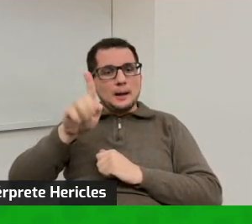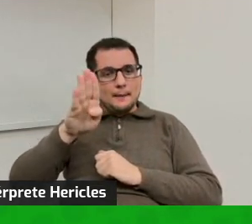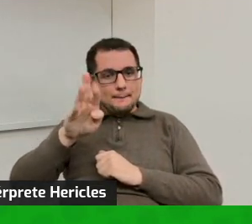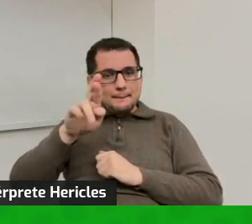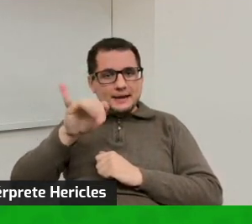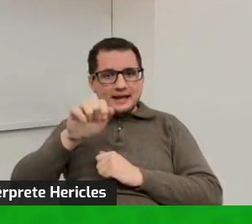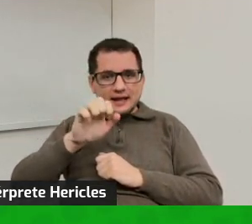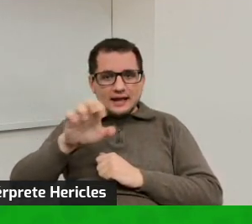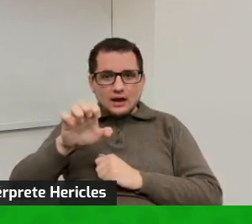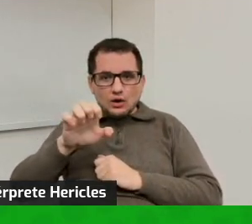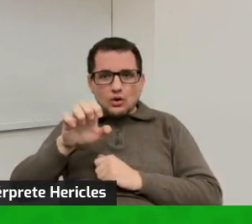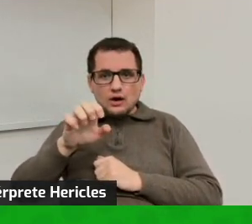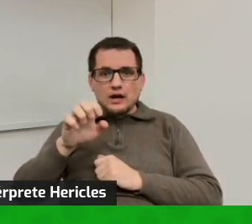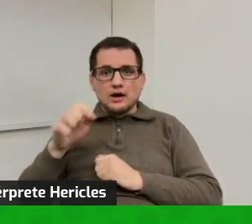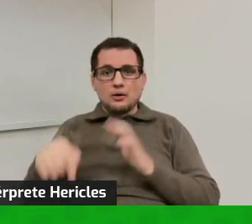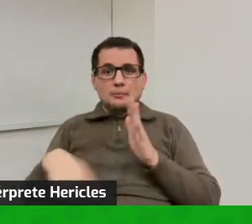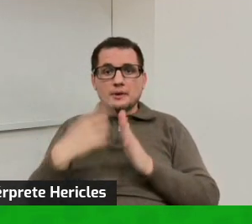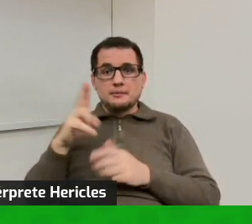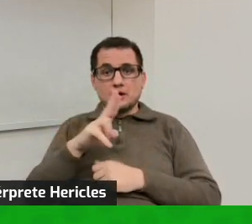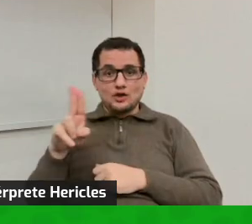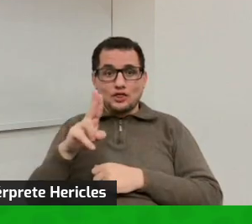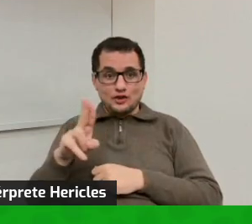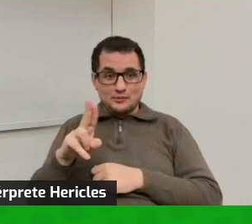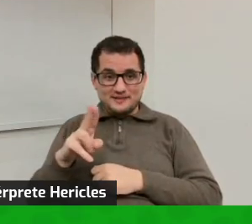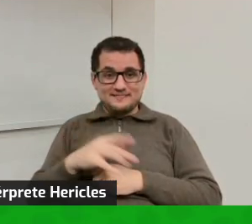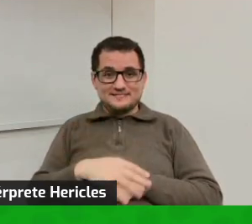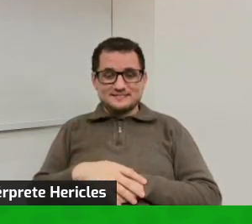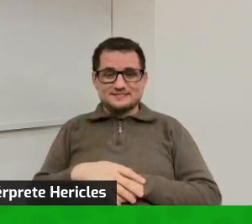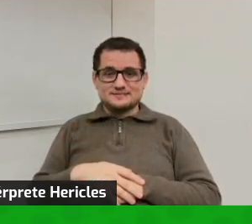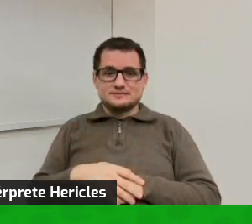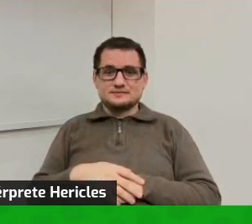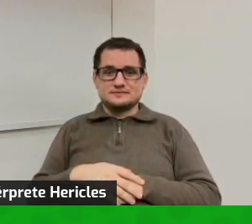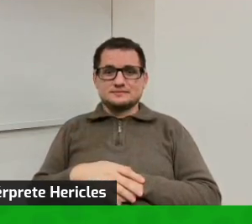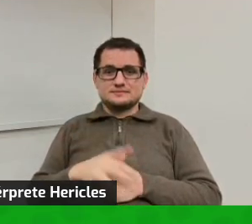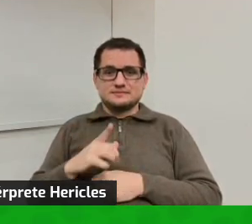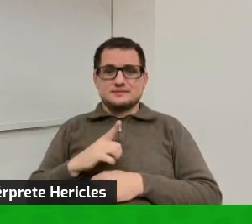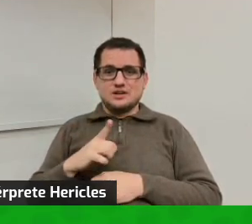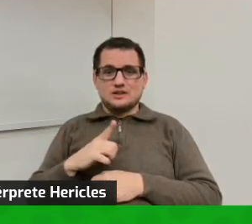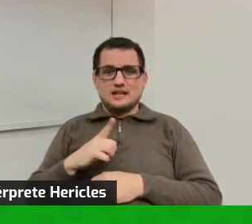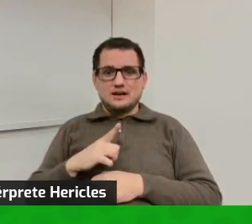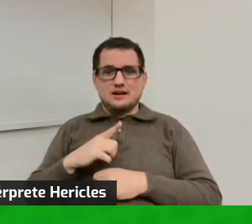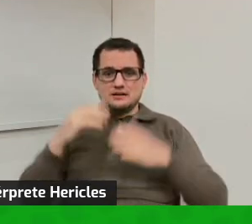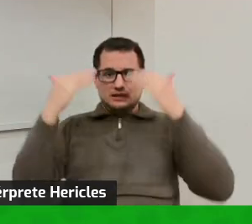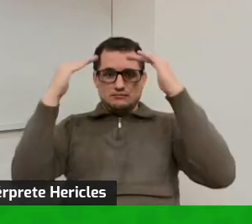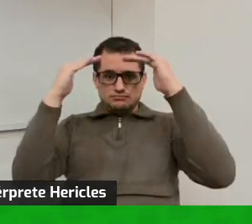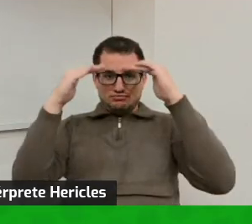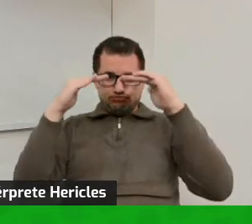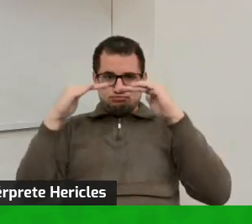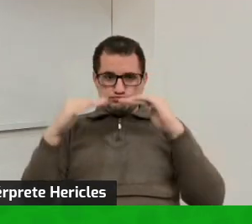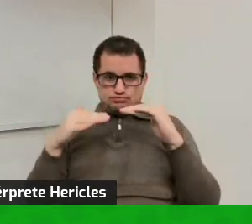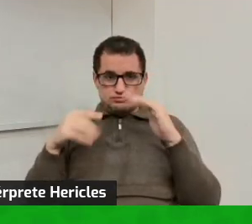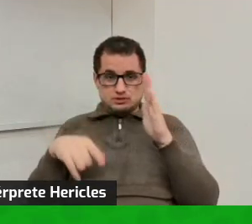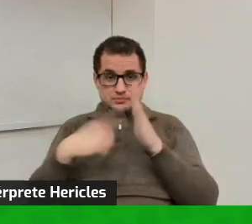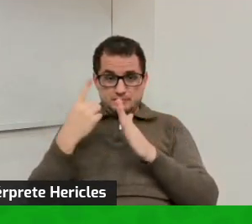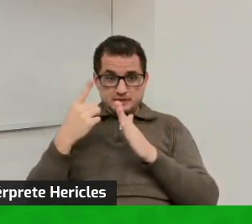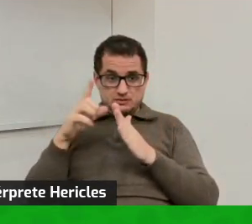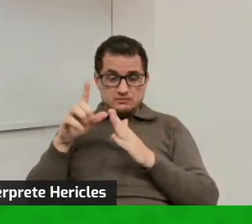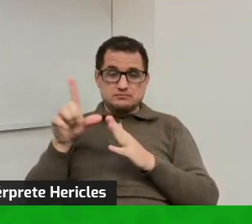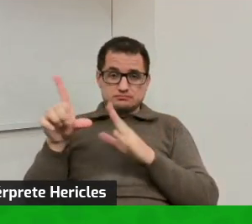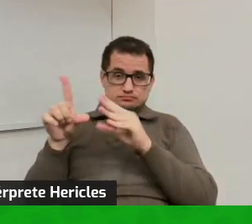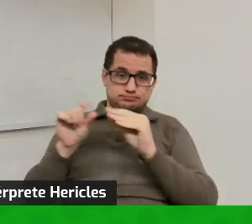meu primeiro nome aqui da lista, Gabriel Almeida. E eu tenho aqui a minha lista de nomes, que ele puxou lá para